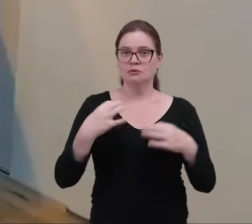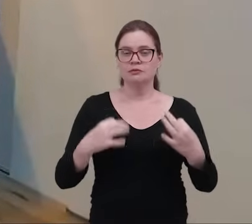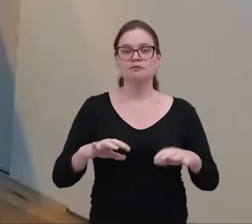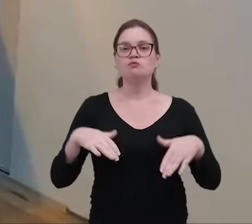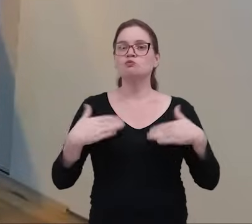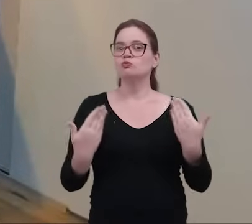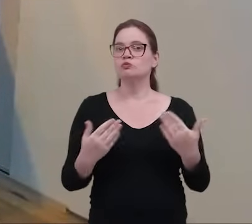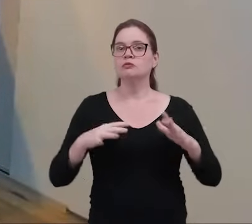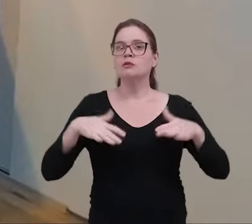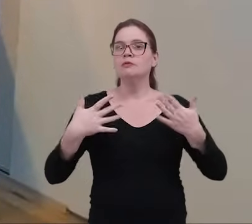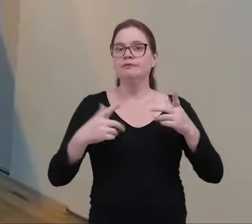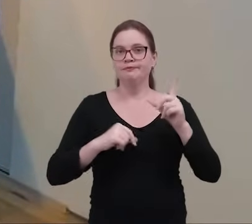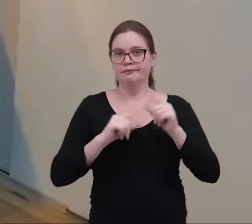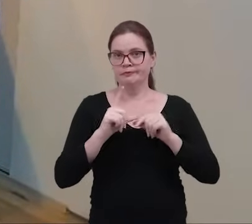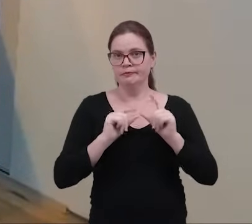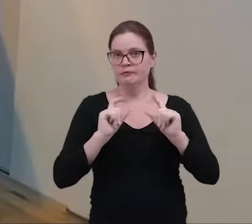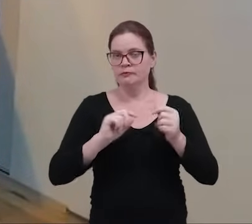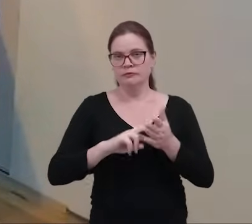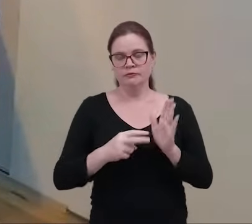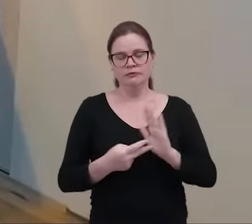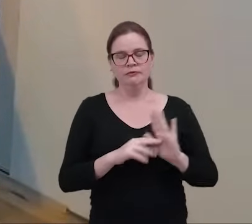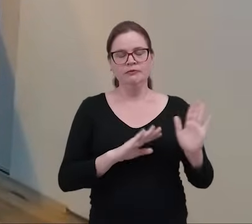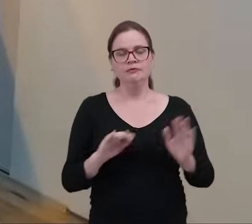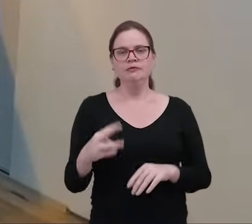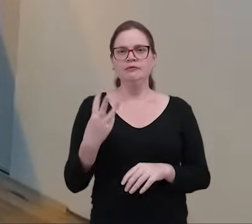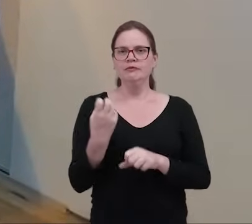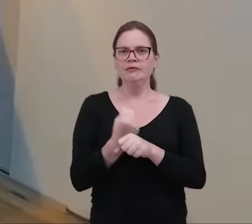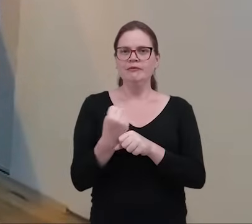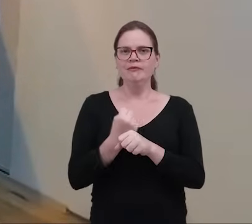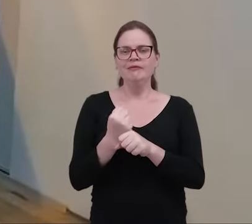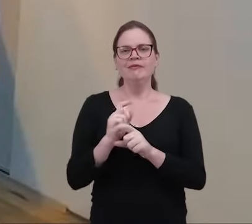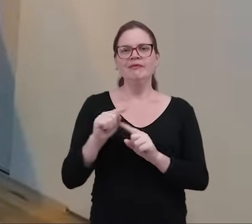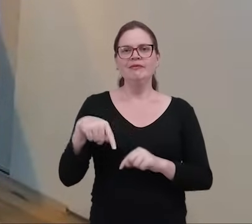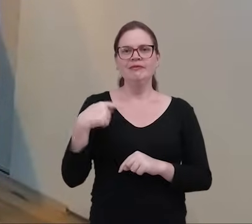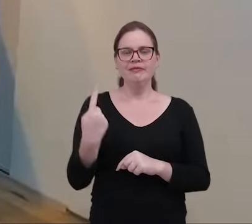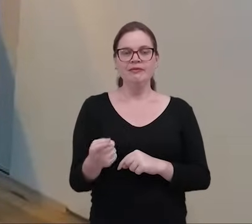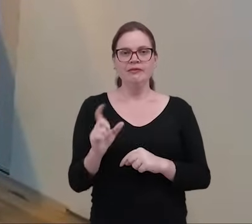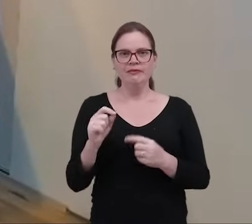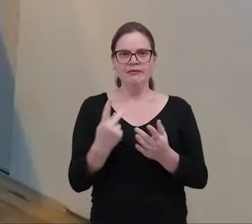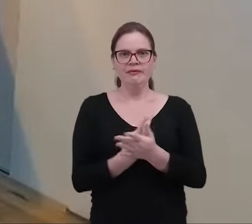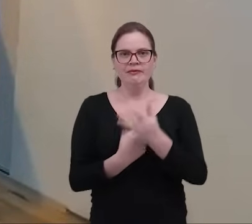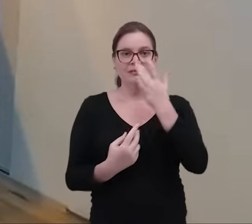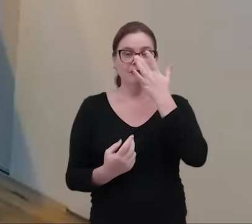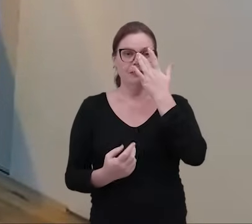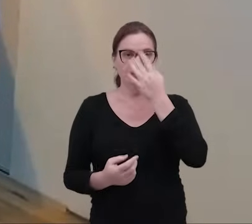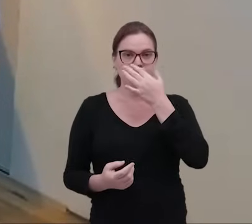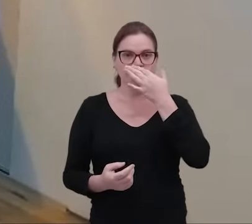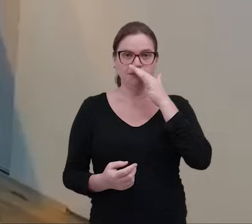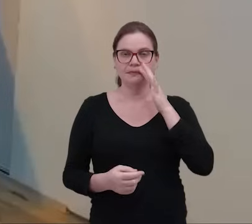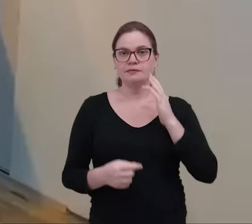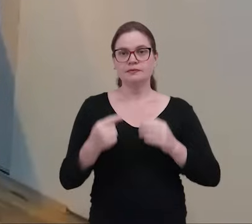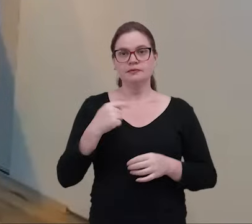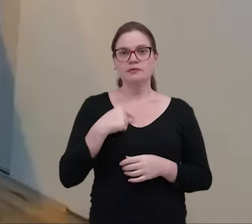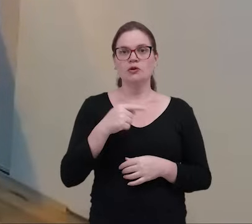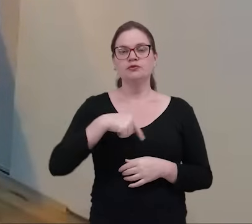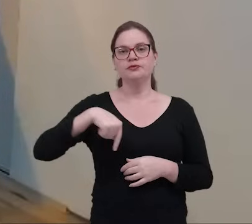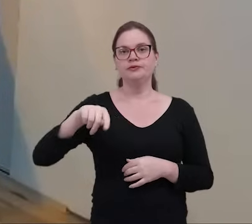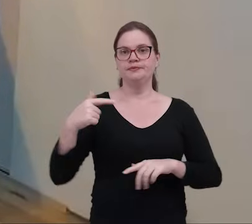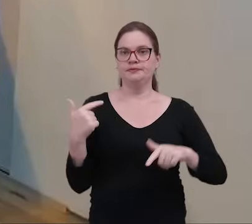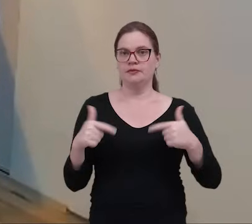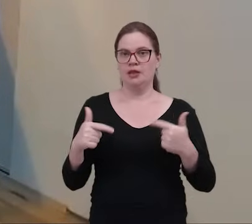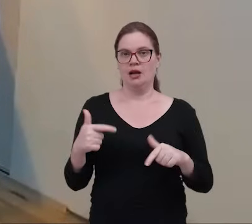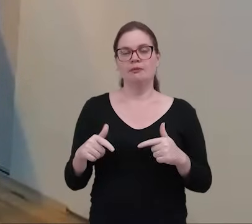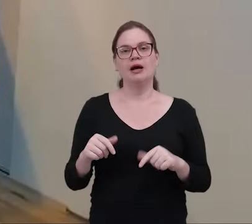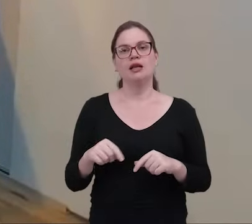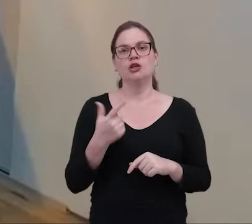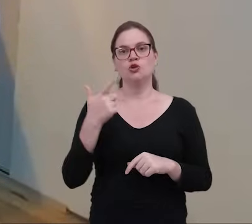seria isso. Bom, passados 3 anos, eu fui removido pelo meu trabalho para o Consulado Geral do Brasil em Miami,